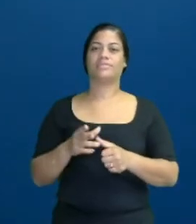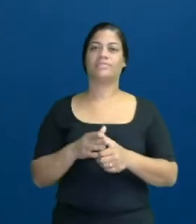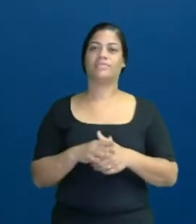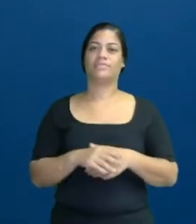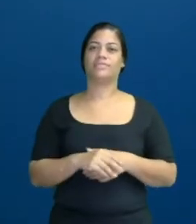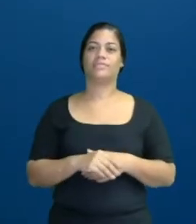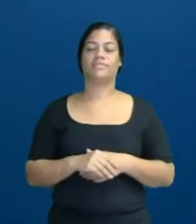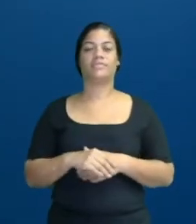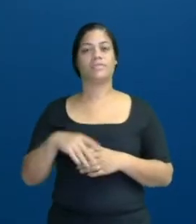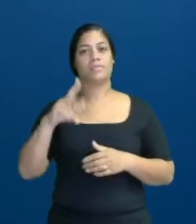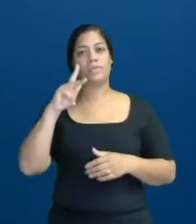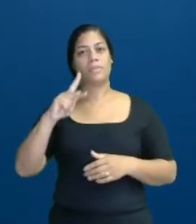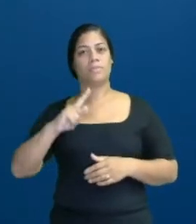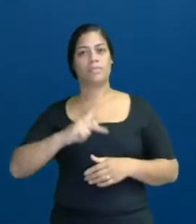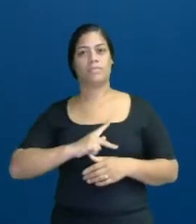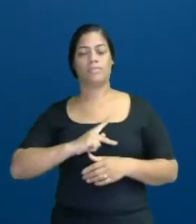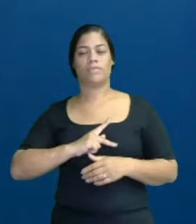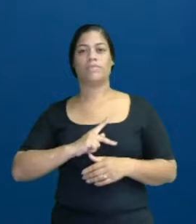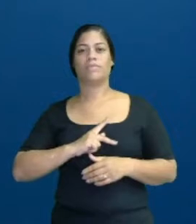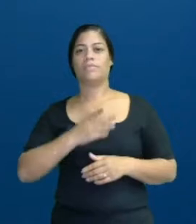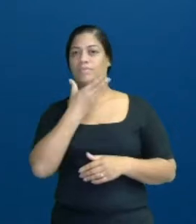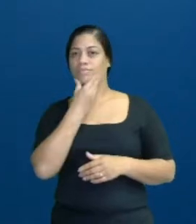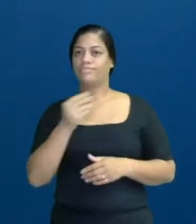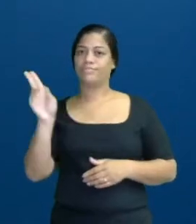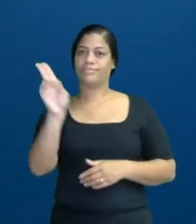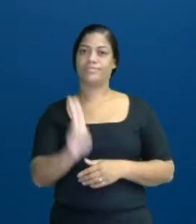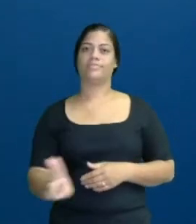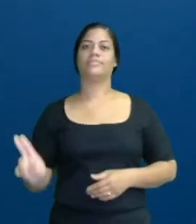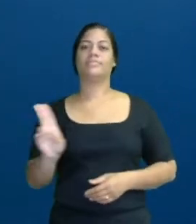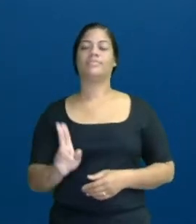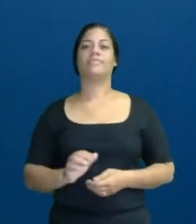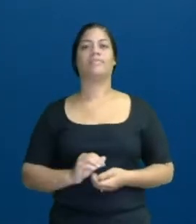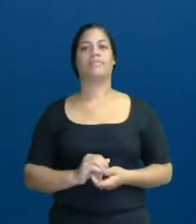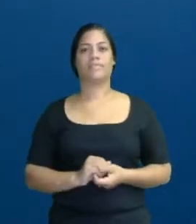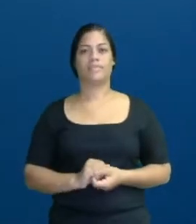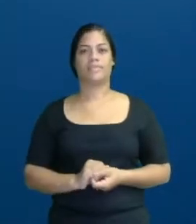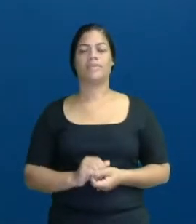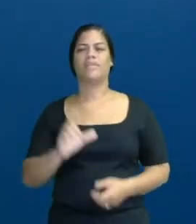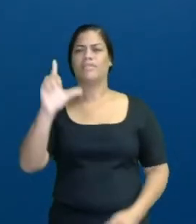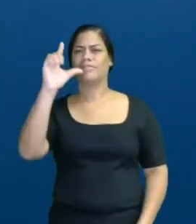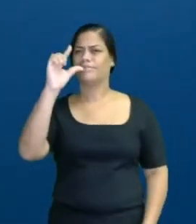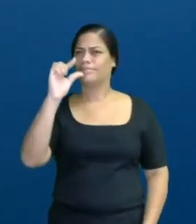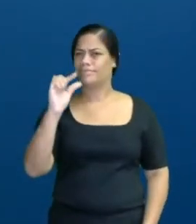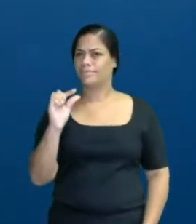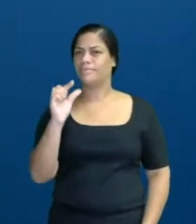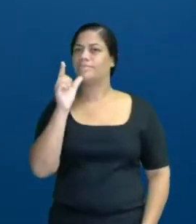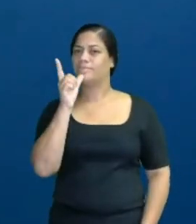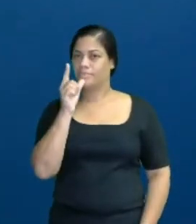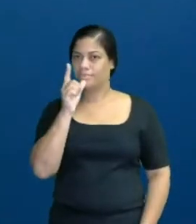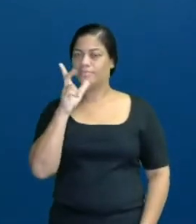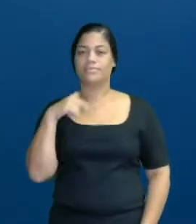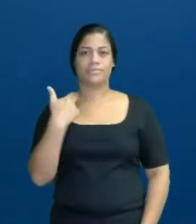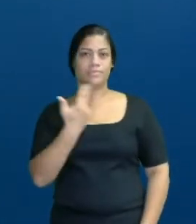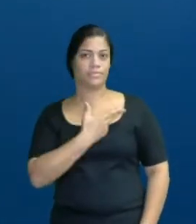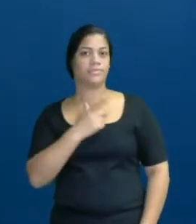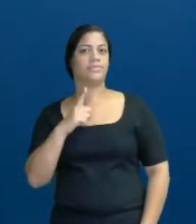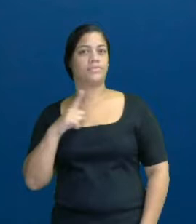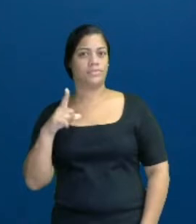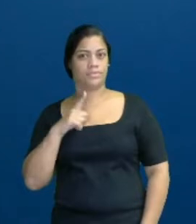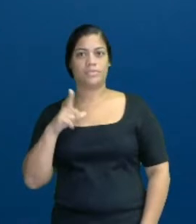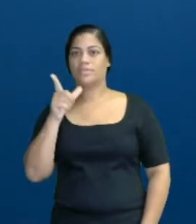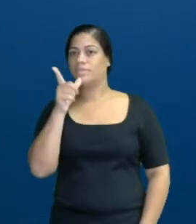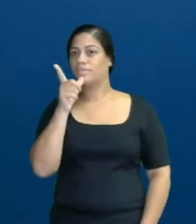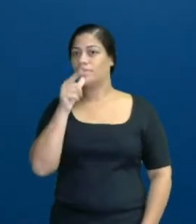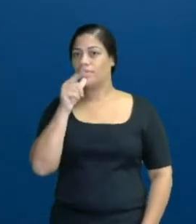estado propício para o homem utilizar. Então, é uma parcela muito pequenininha que a gente tem apenas